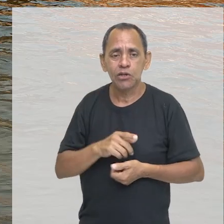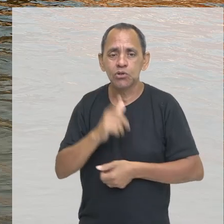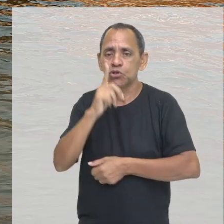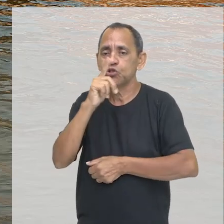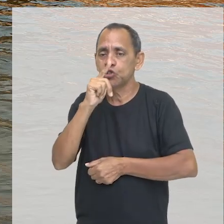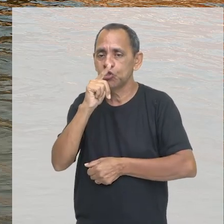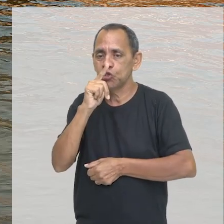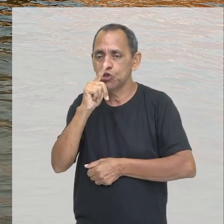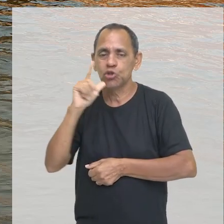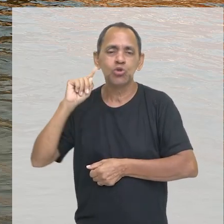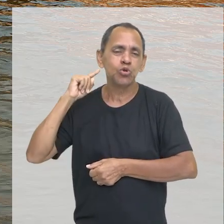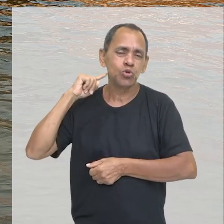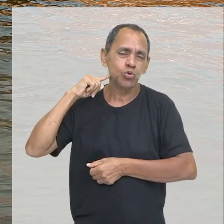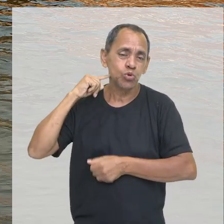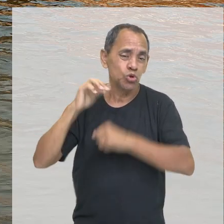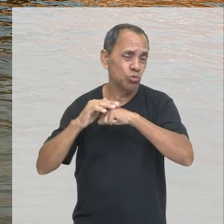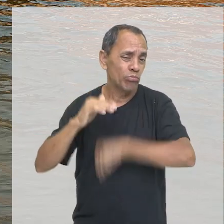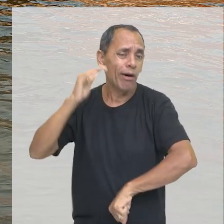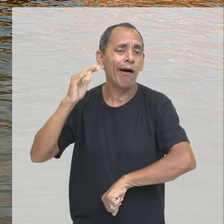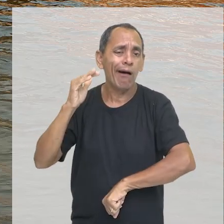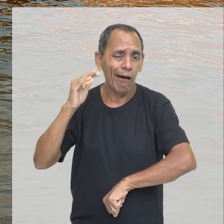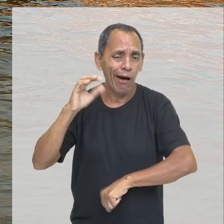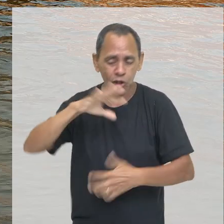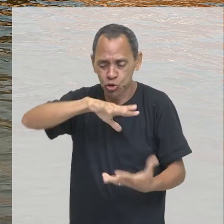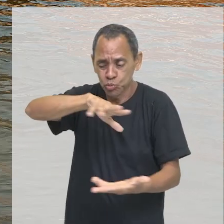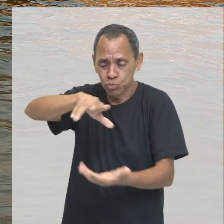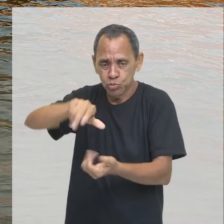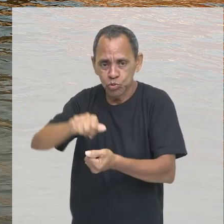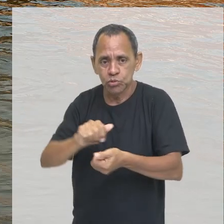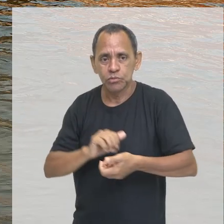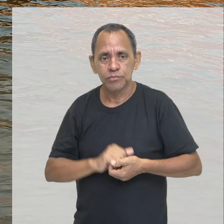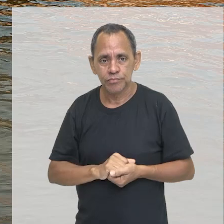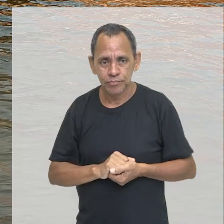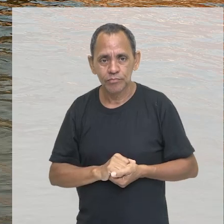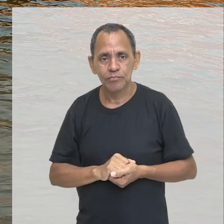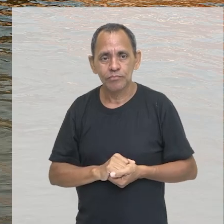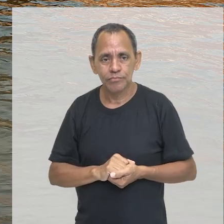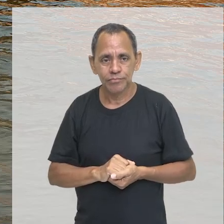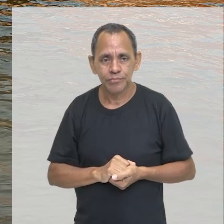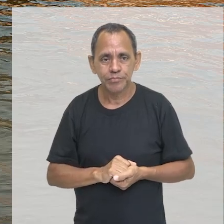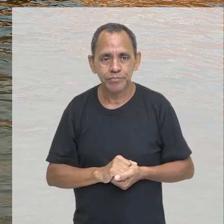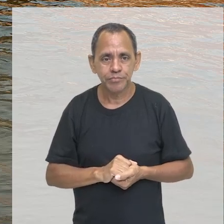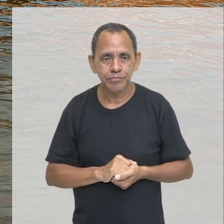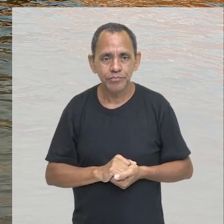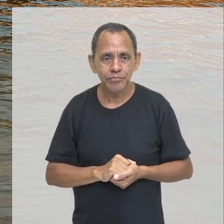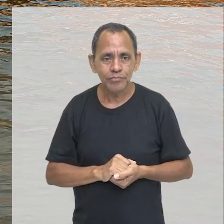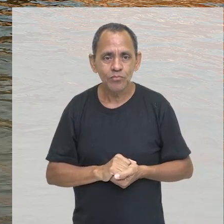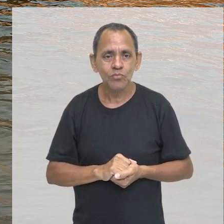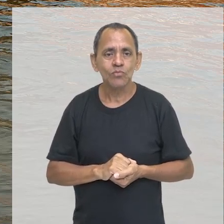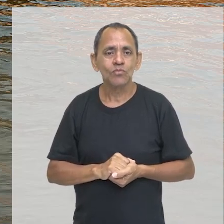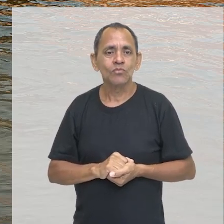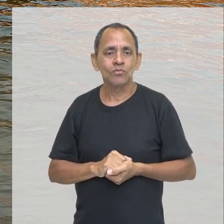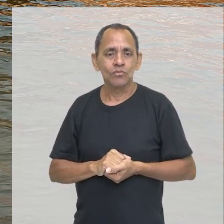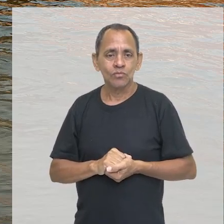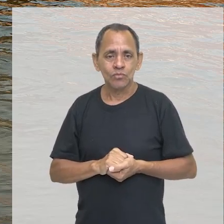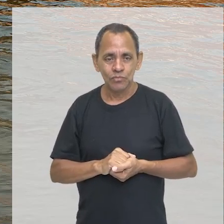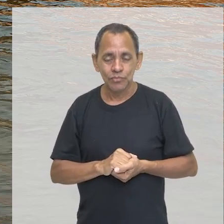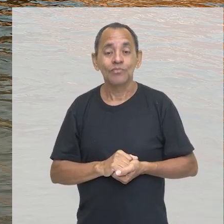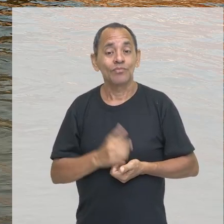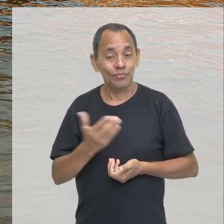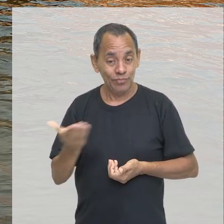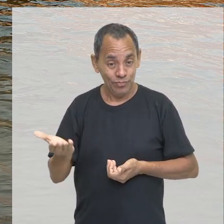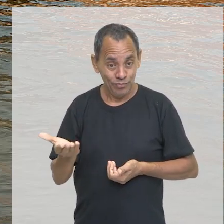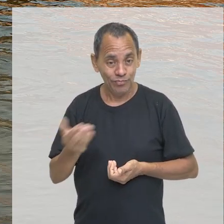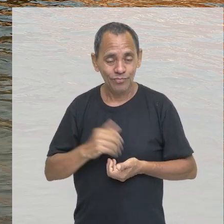rios mais poluídos do mundo, quiçá o rio mais poluído do mundo, né, porque ele